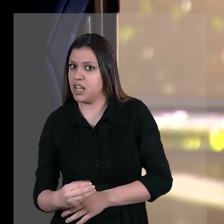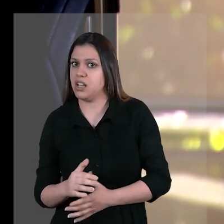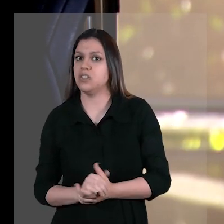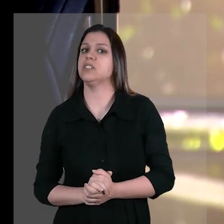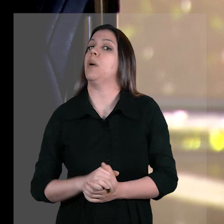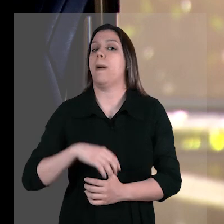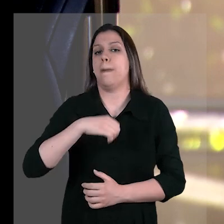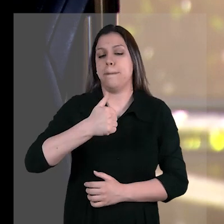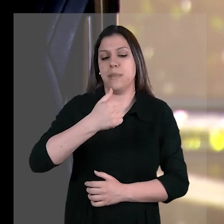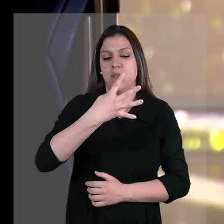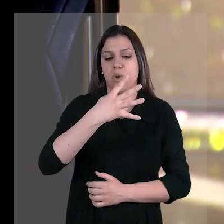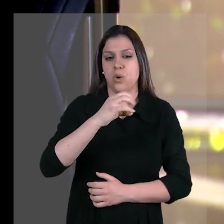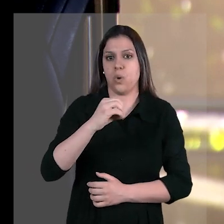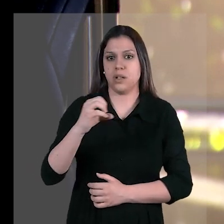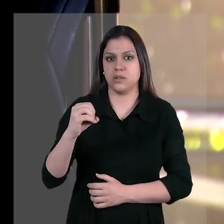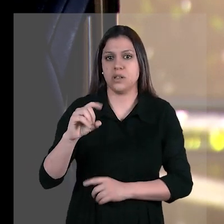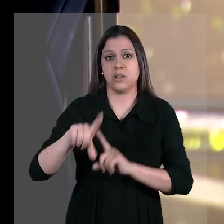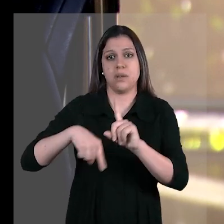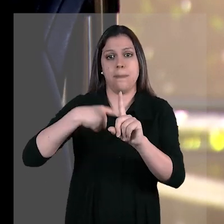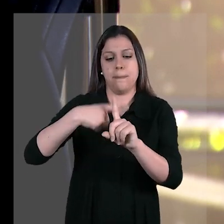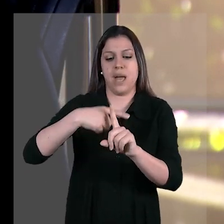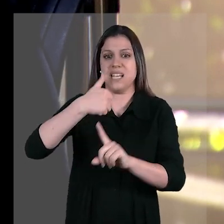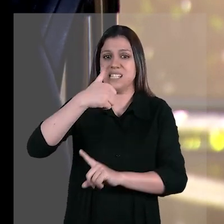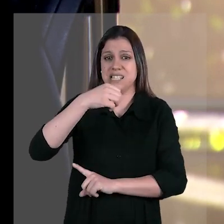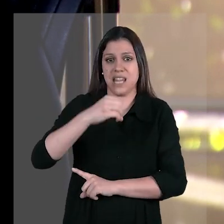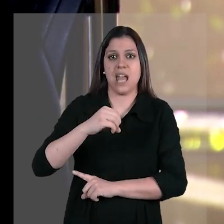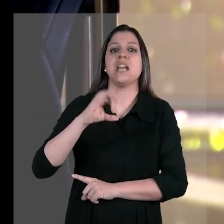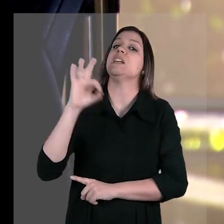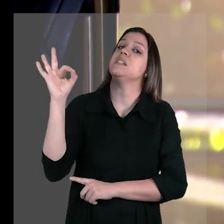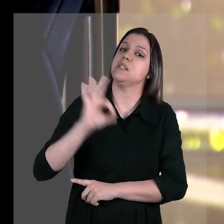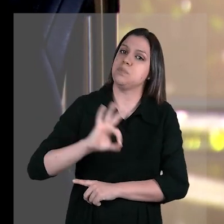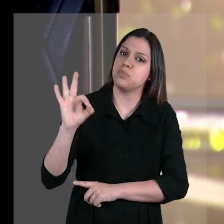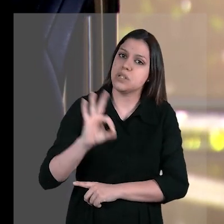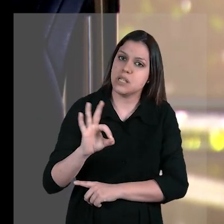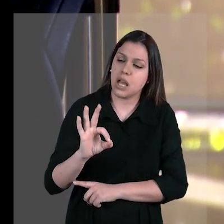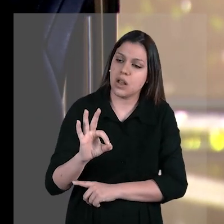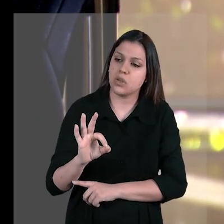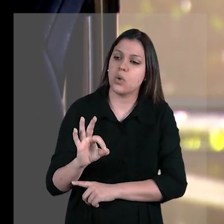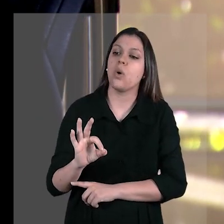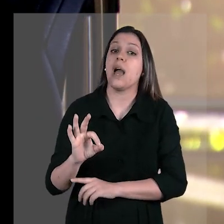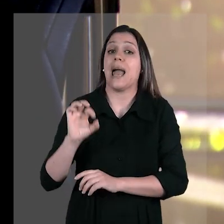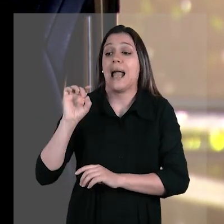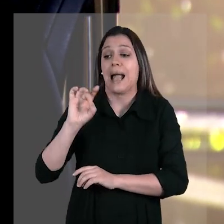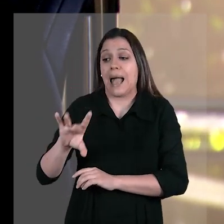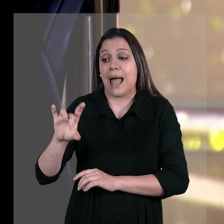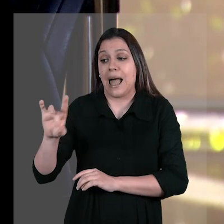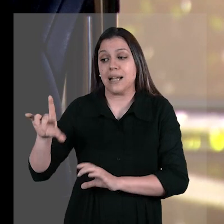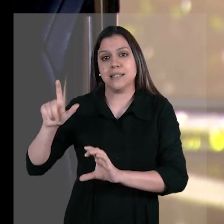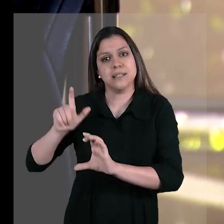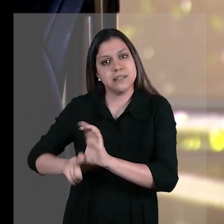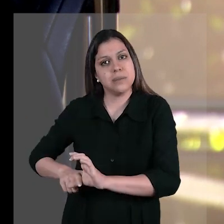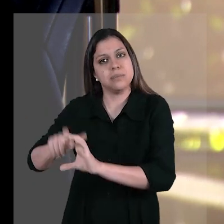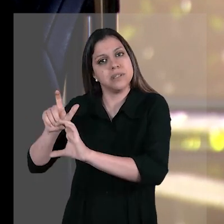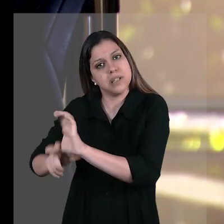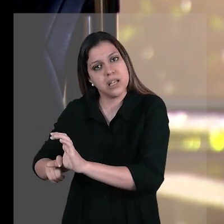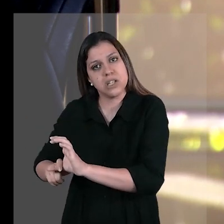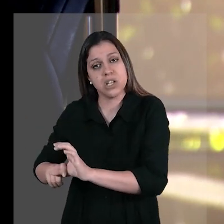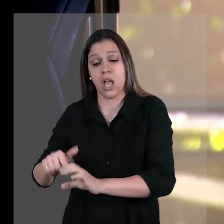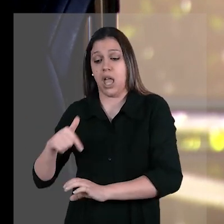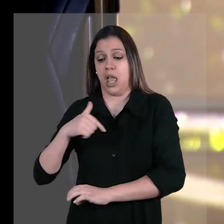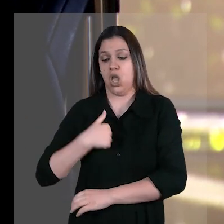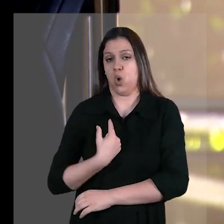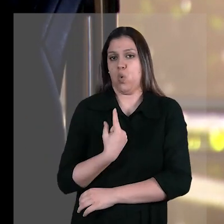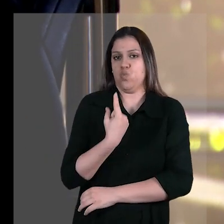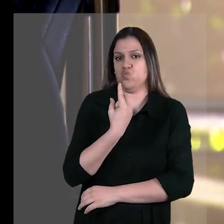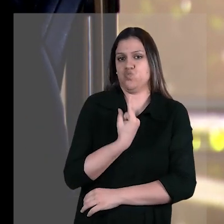1.400 com mais 10%, R$1.700, porque é mais 10% por cada dependente. Então, eu, no